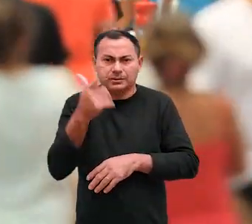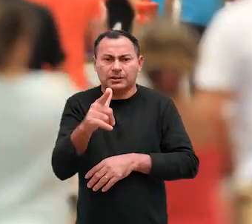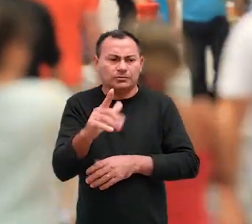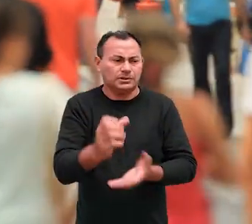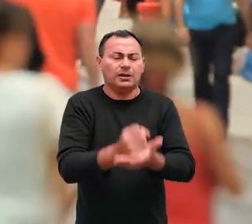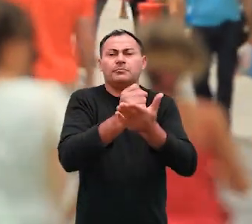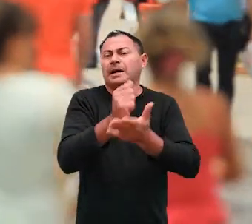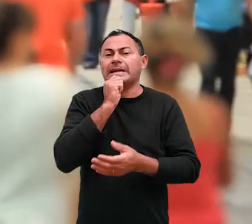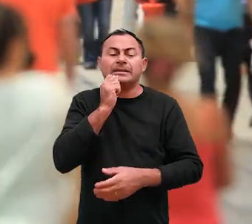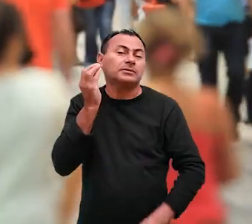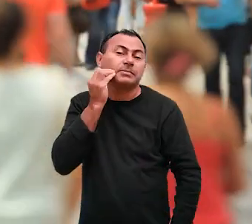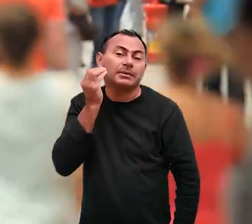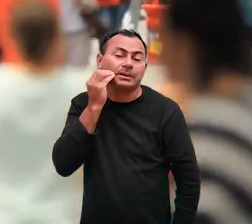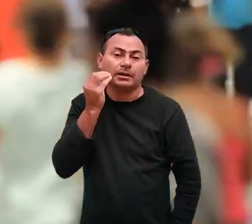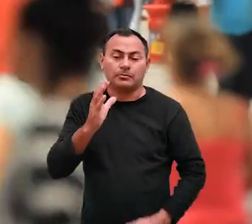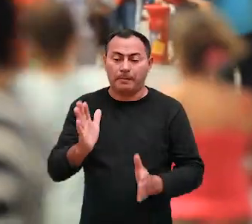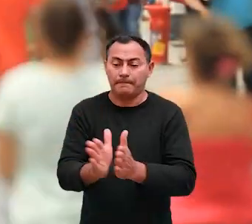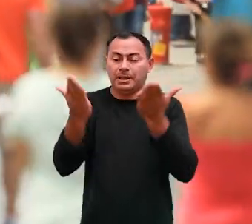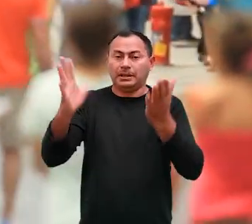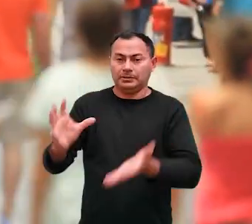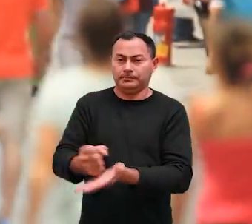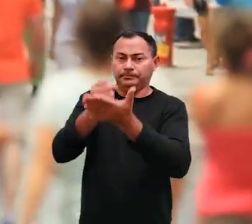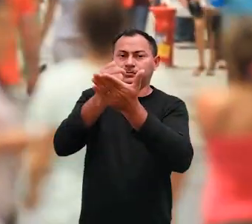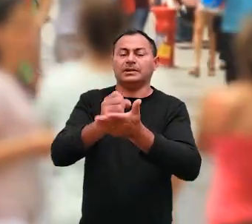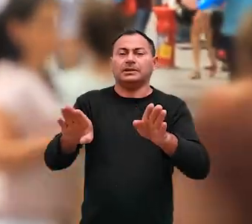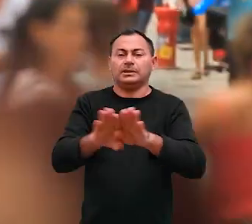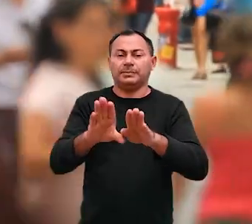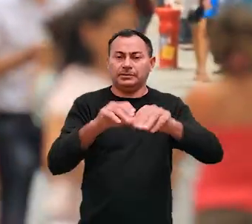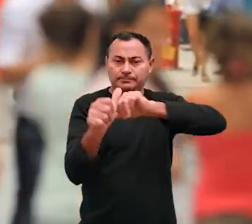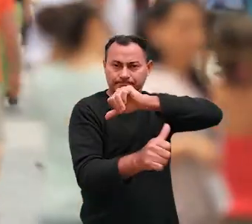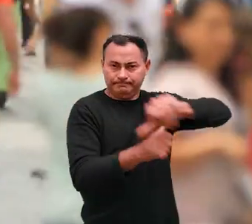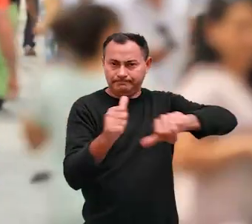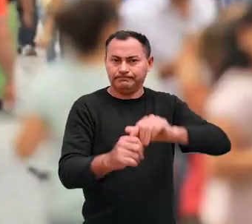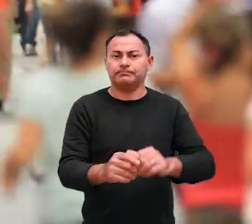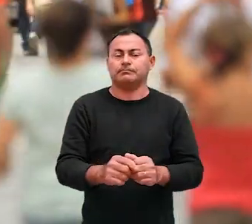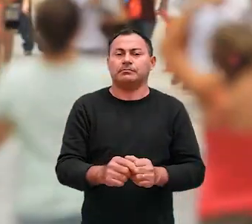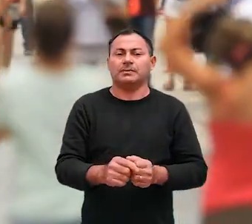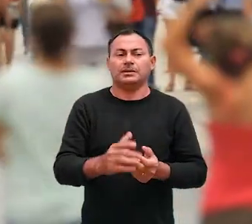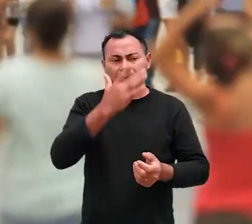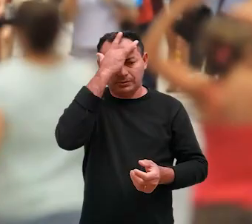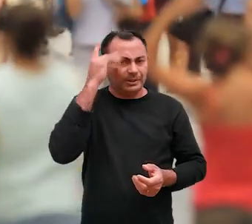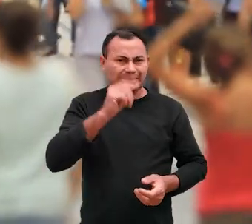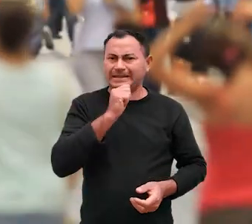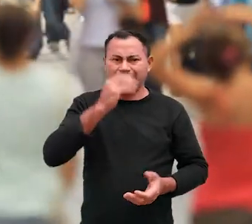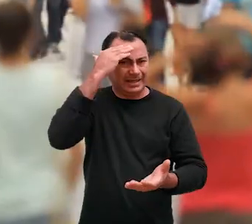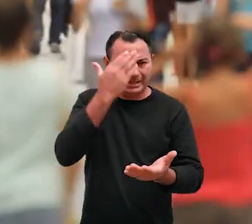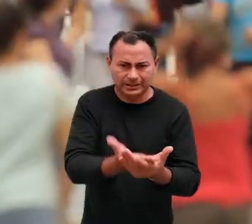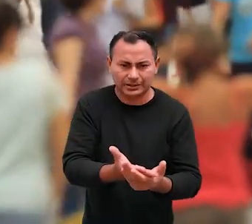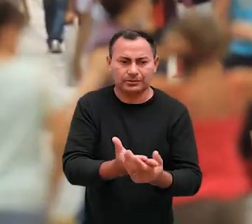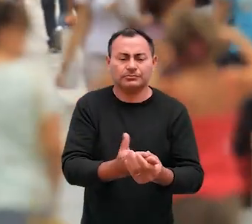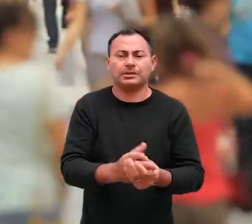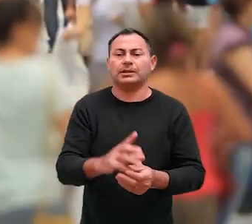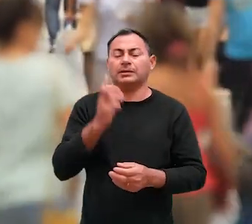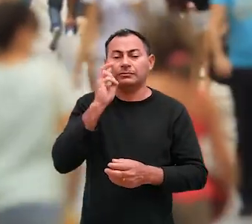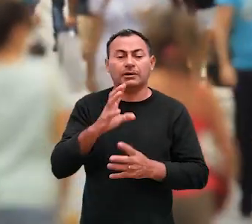não salvas que ainda não experimentaram o milagre da salvação e da regeneração. São incrédulas, que não têm a vida eterna